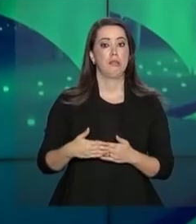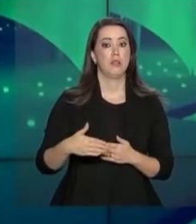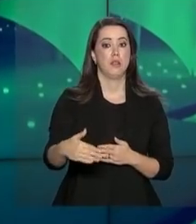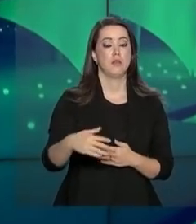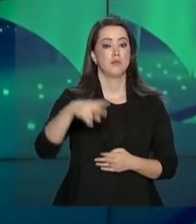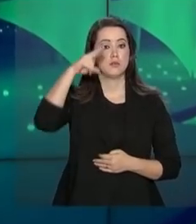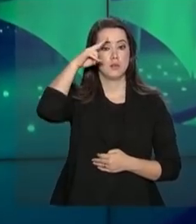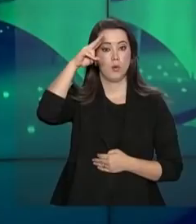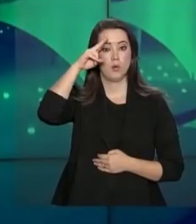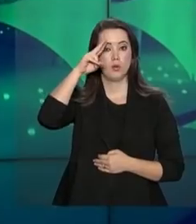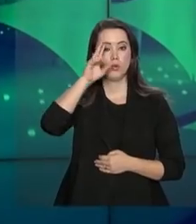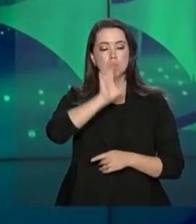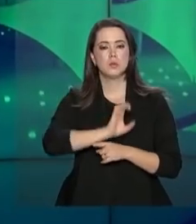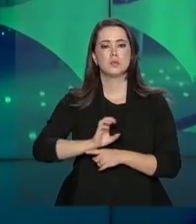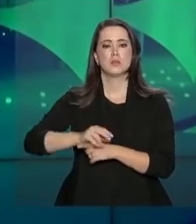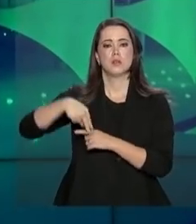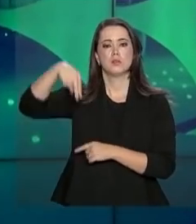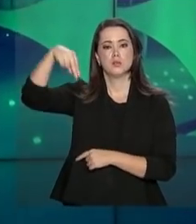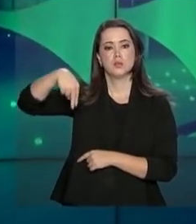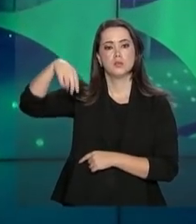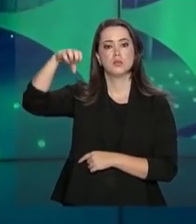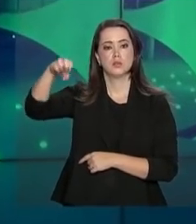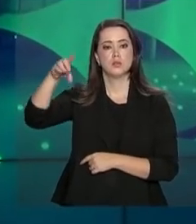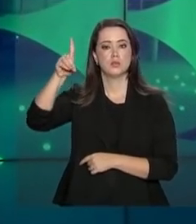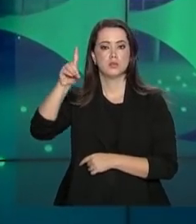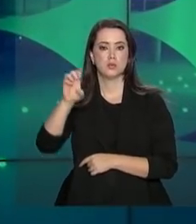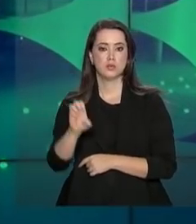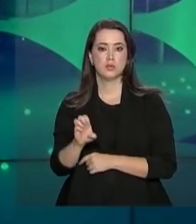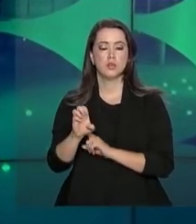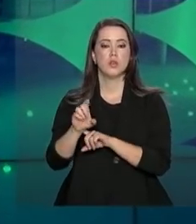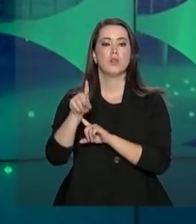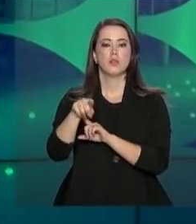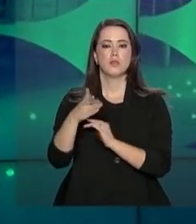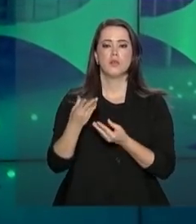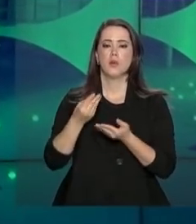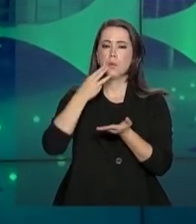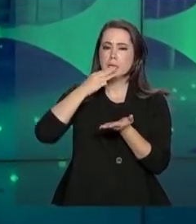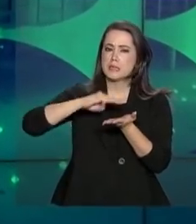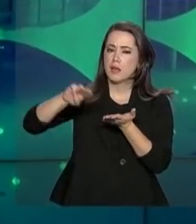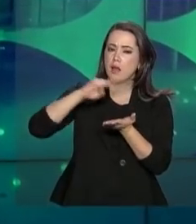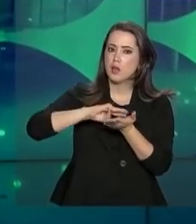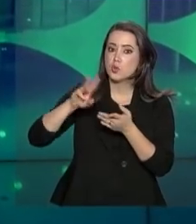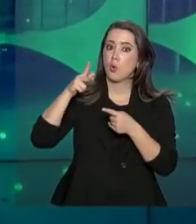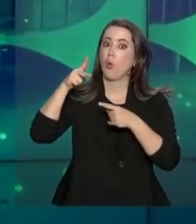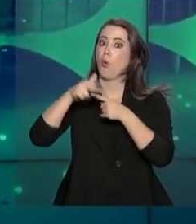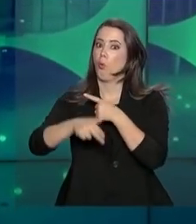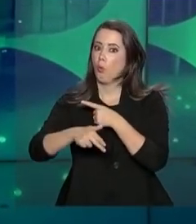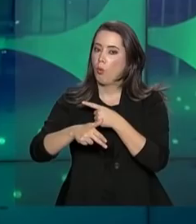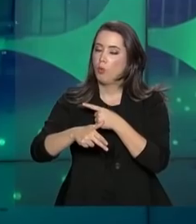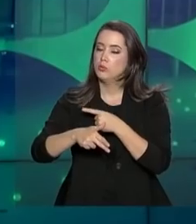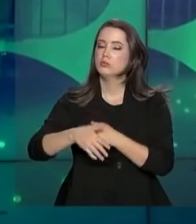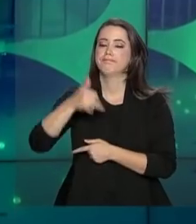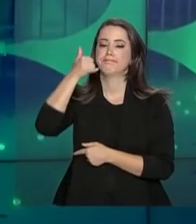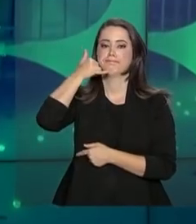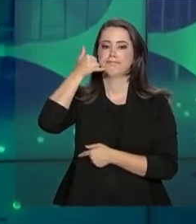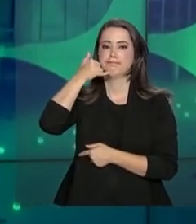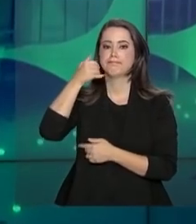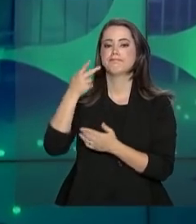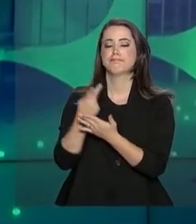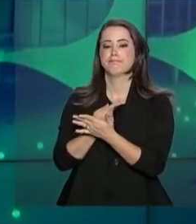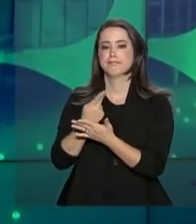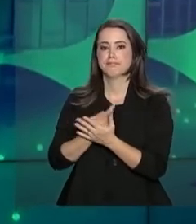partir de segunda-feira Estados do Norte Nordeste e Sudeste vão receber mensagens sobre o bloqueio de celulares